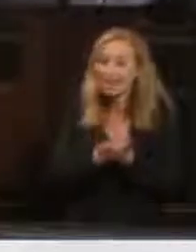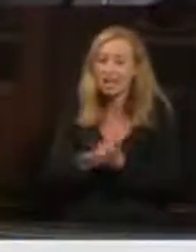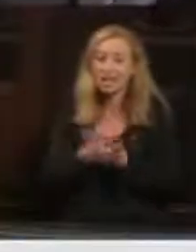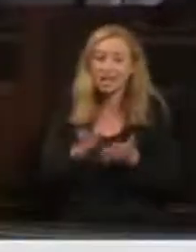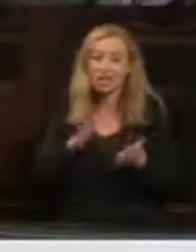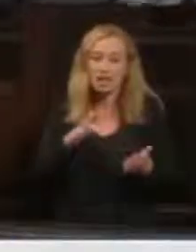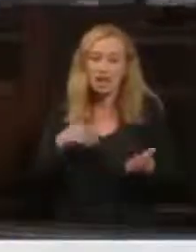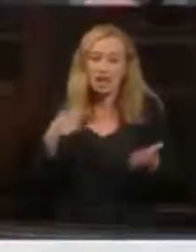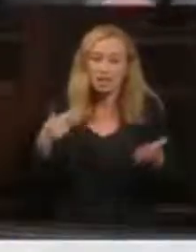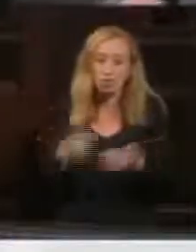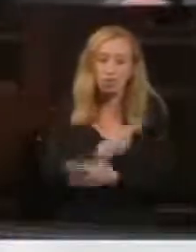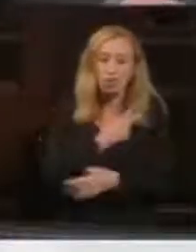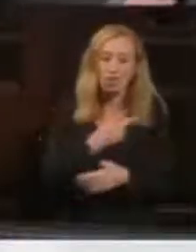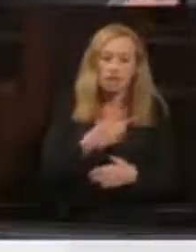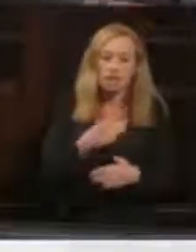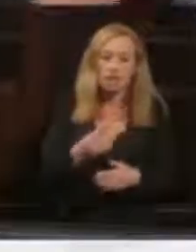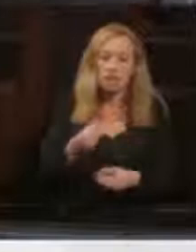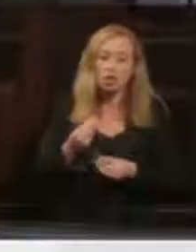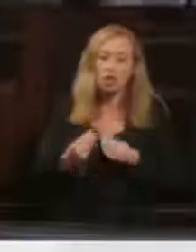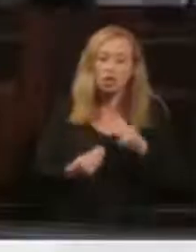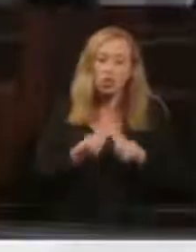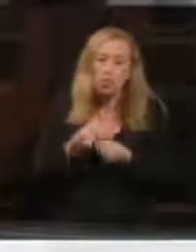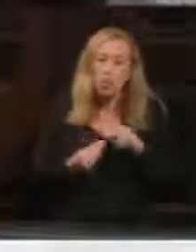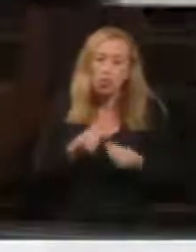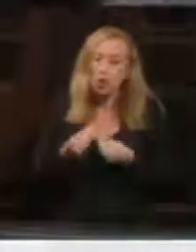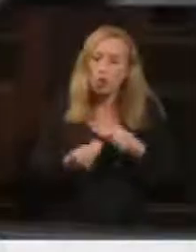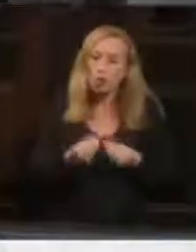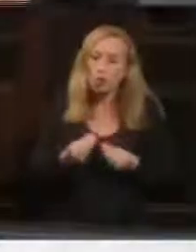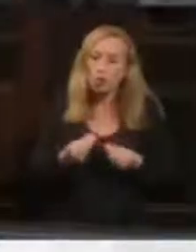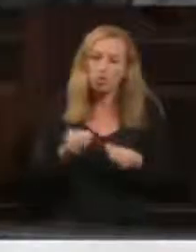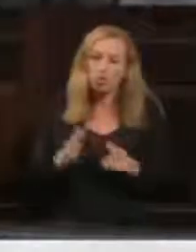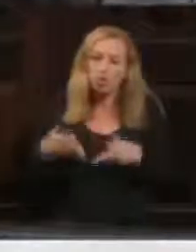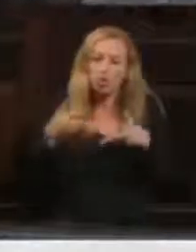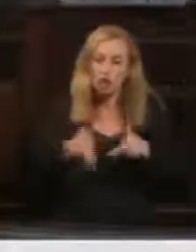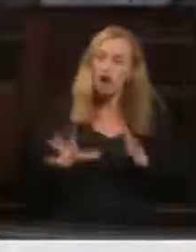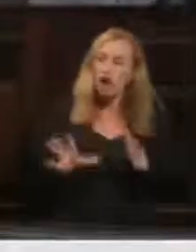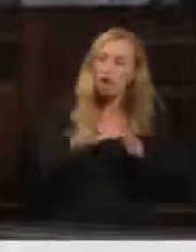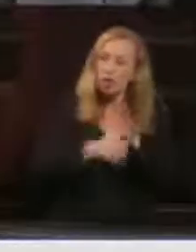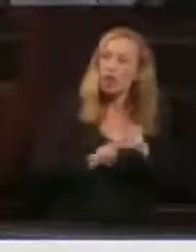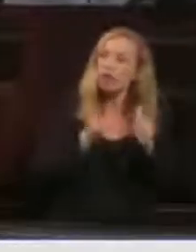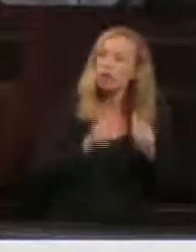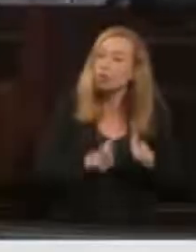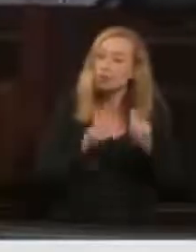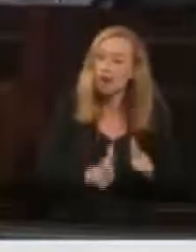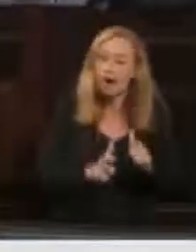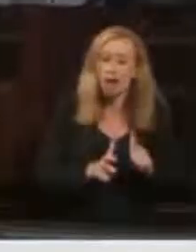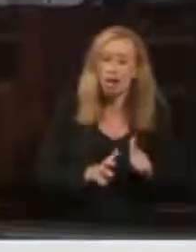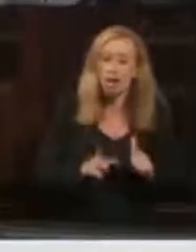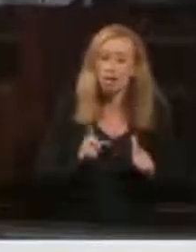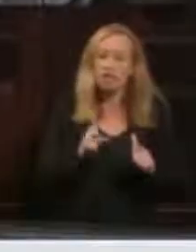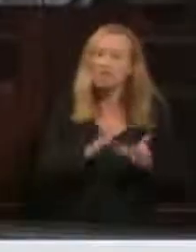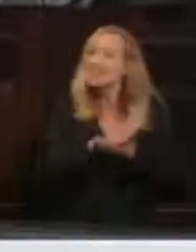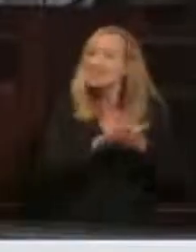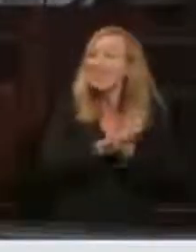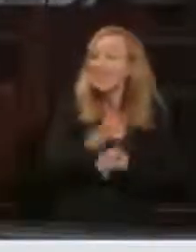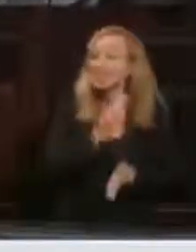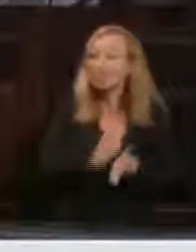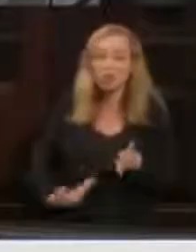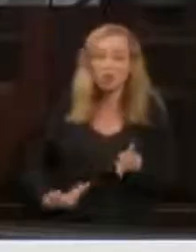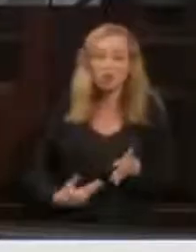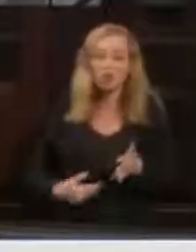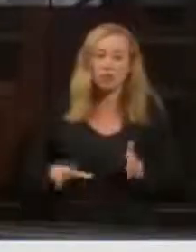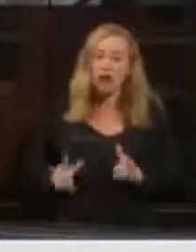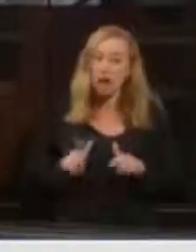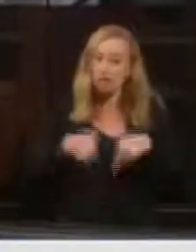com maçarico, leve uma bateria, um poste daquela natureza, e as autoridades não vejam.